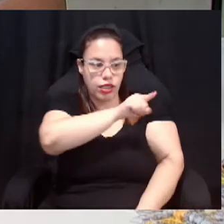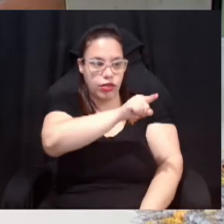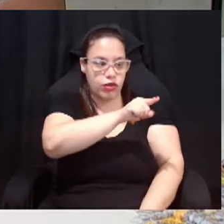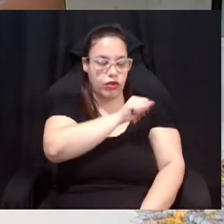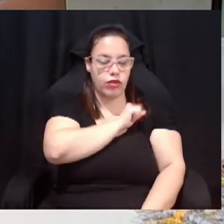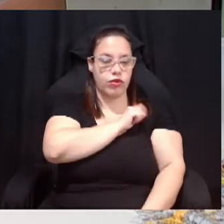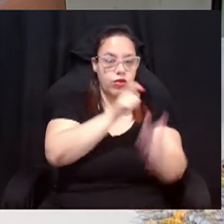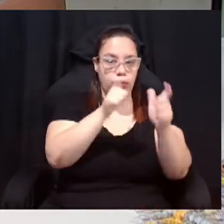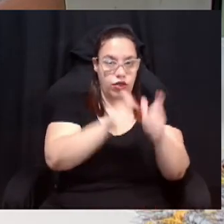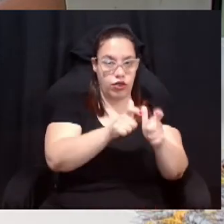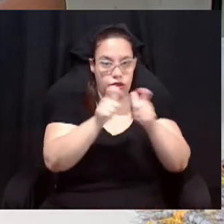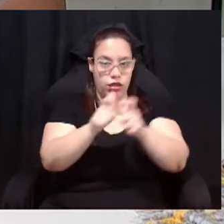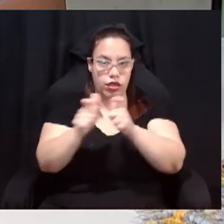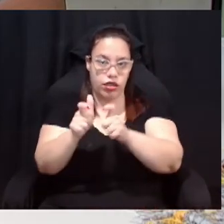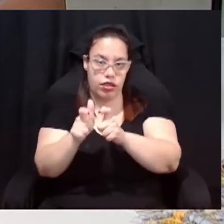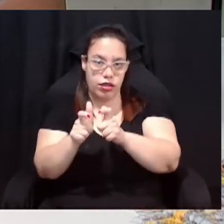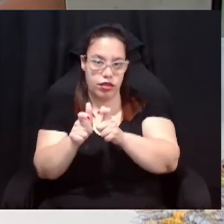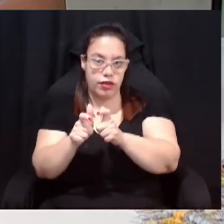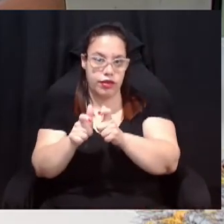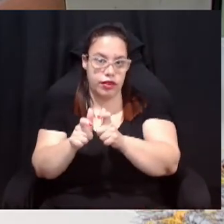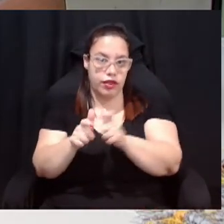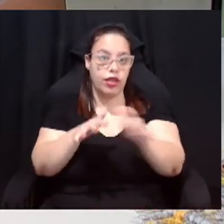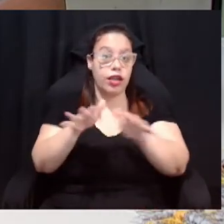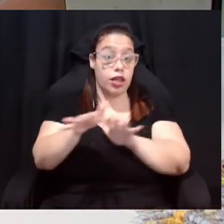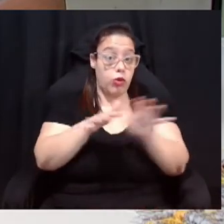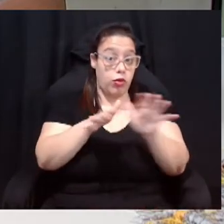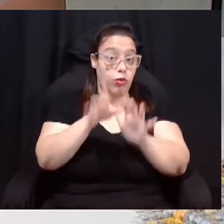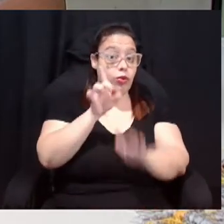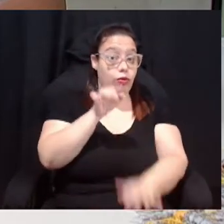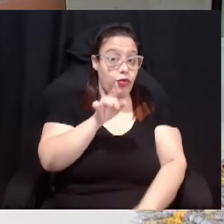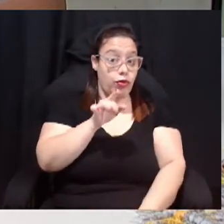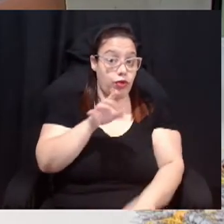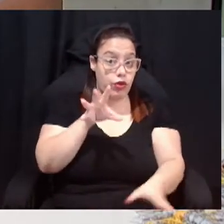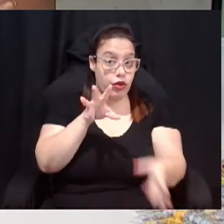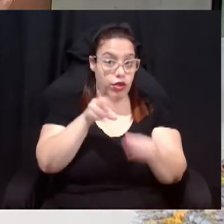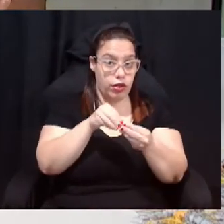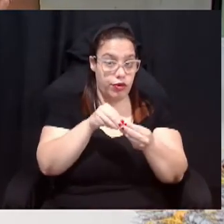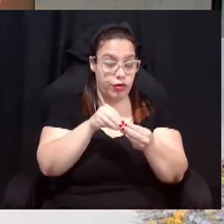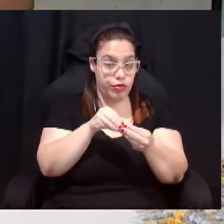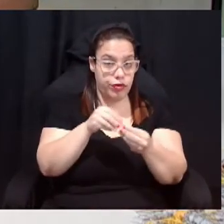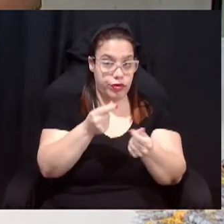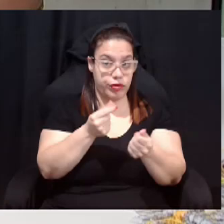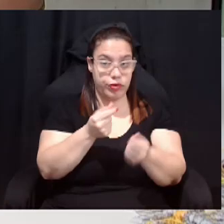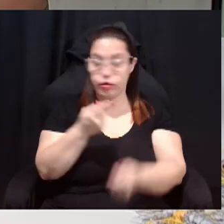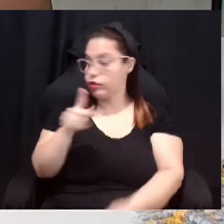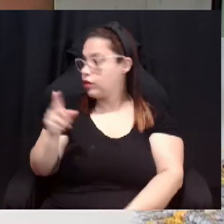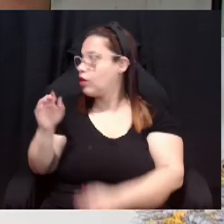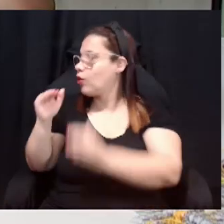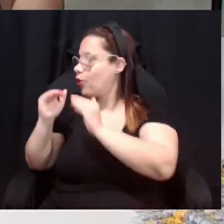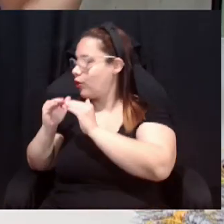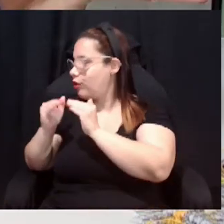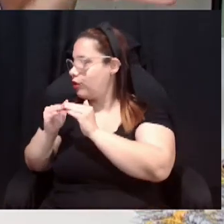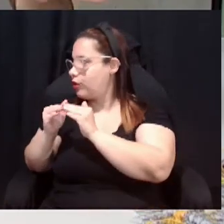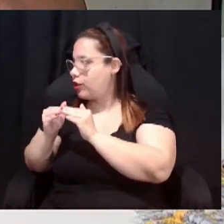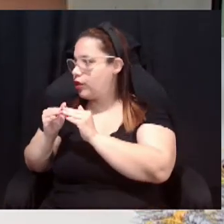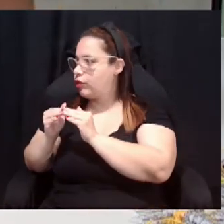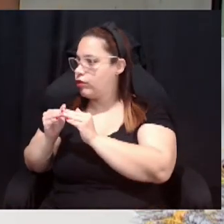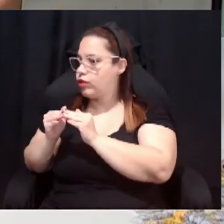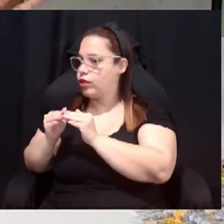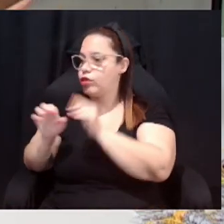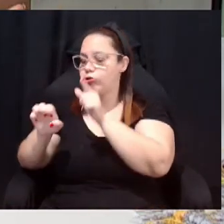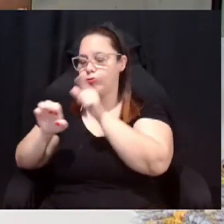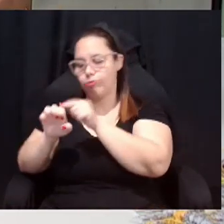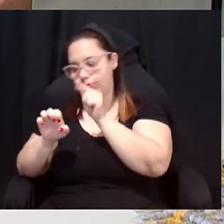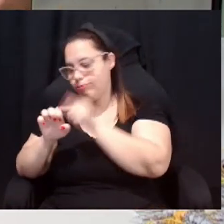para ter esse movimento, né, de agregar renda para ela. Ah, com certeza, porque a veia de empreendedorismo